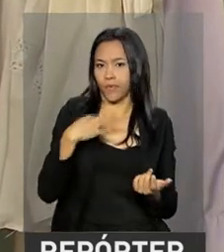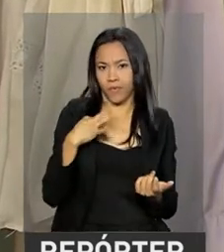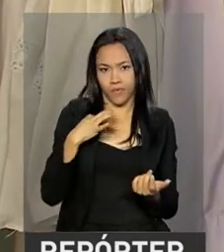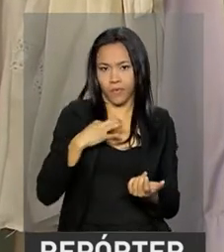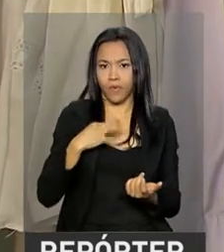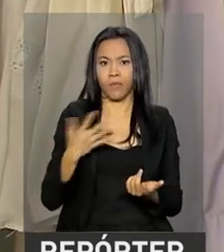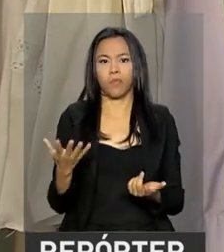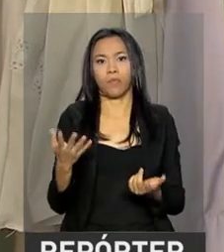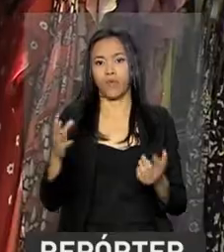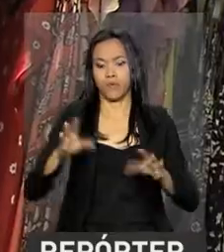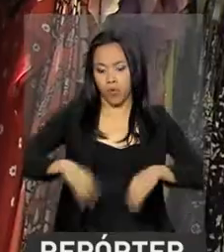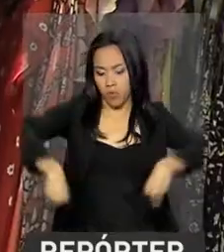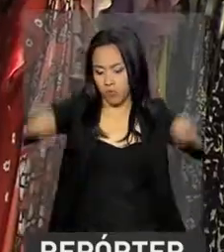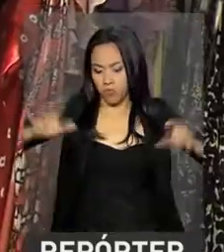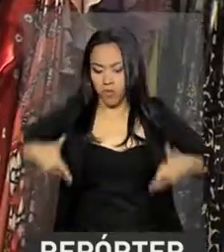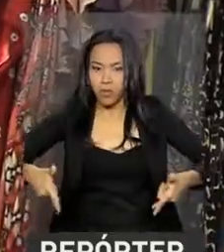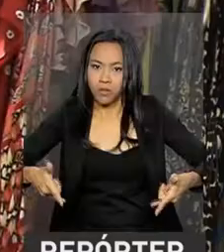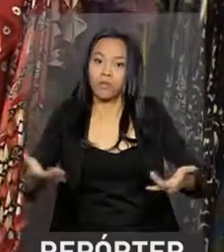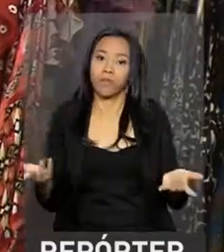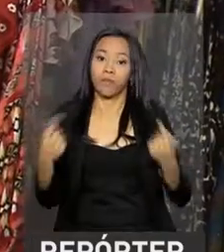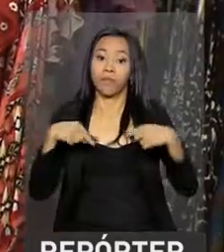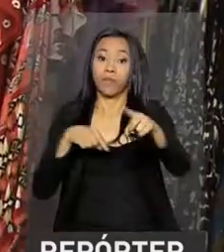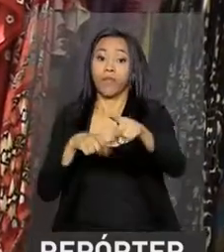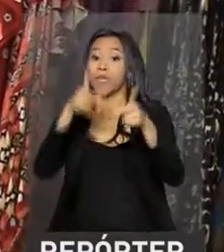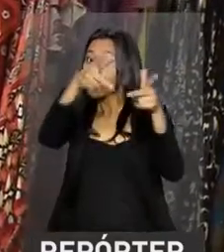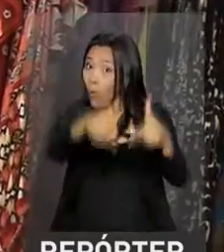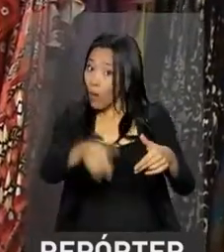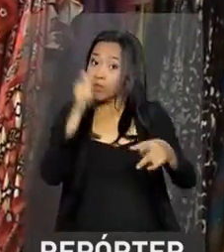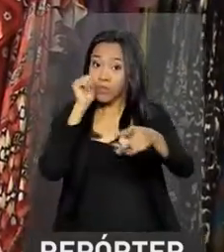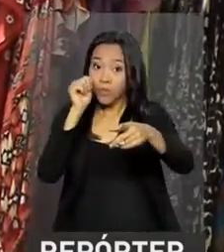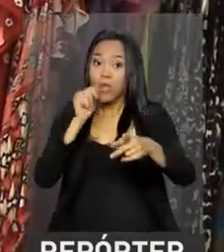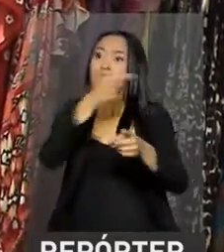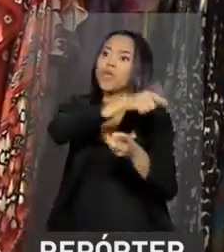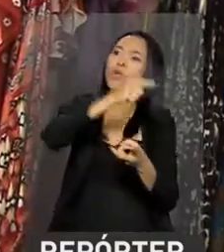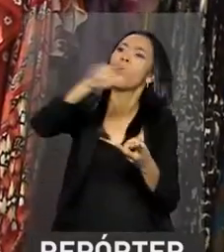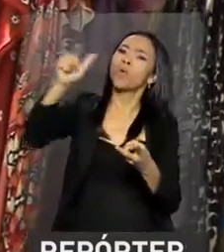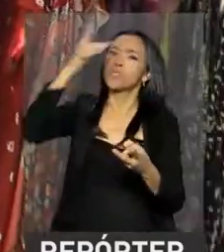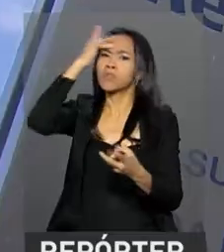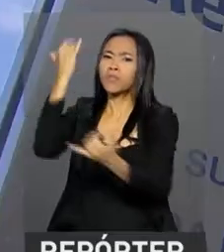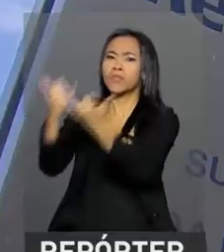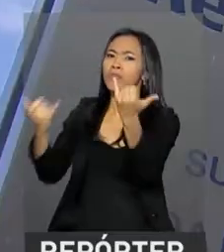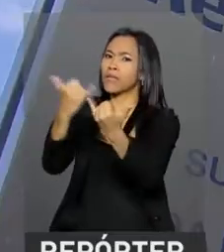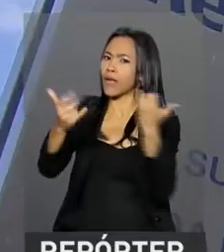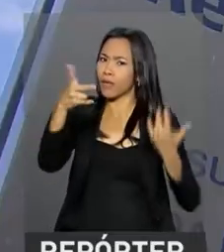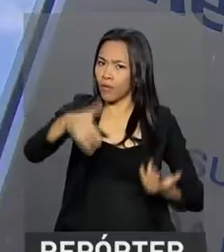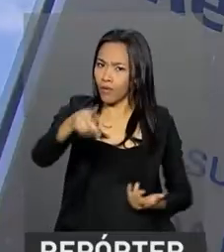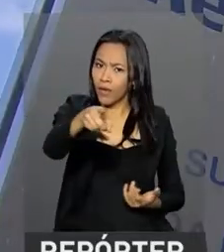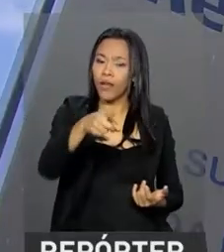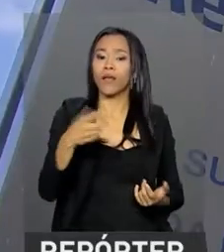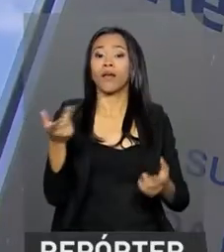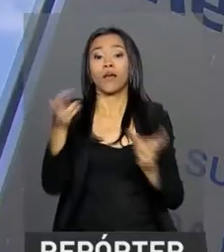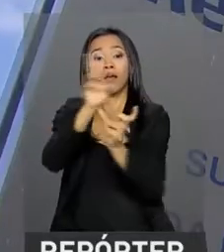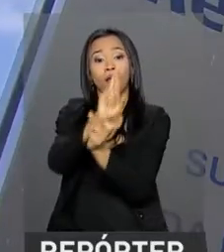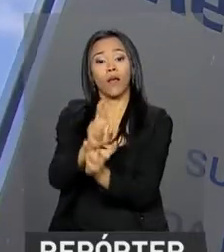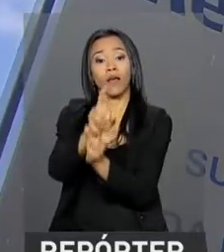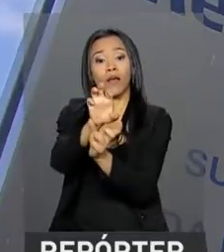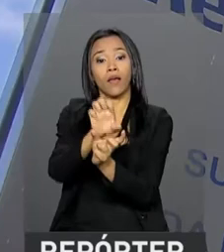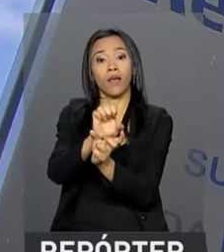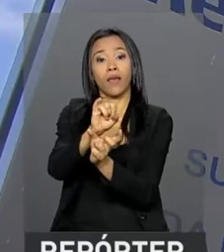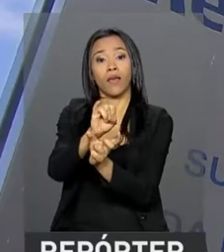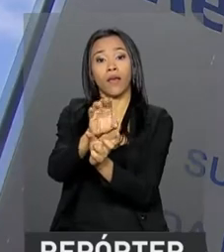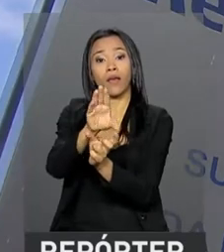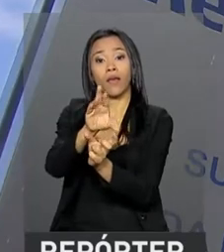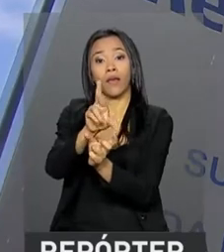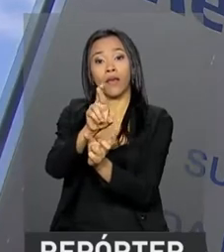de cama pensando na márcia quem está em situação parecida a receita federal decidiu parcelar os débitos